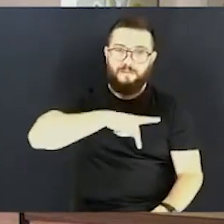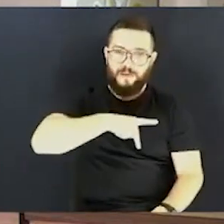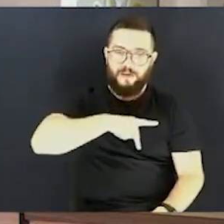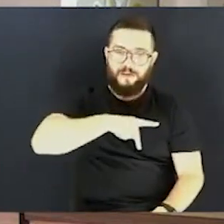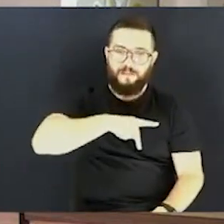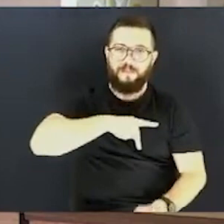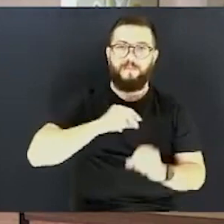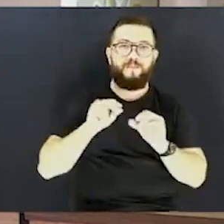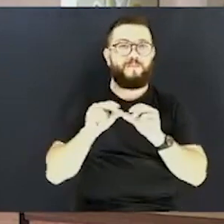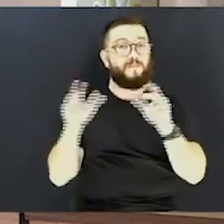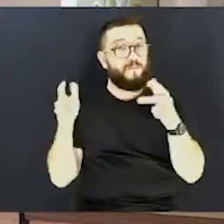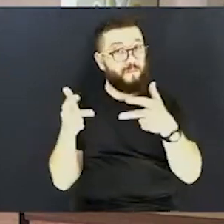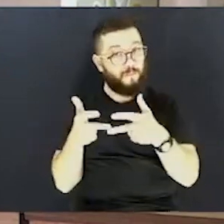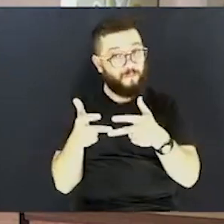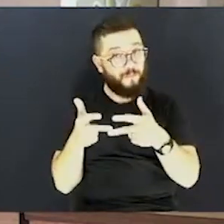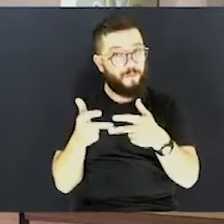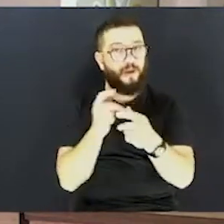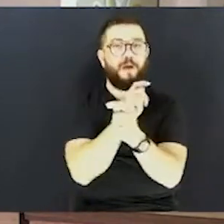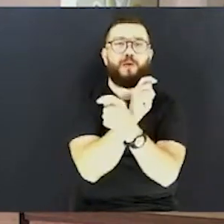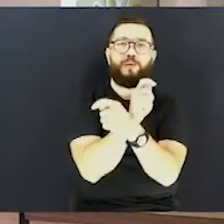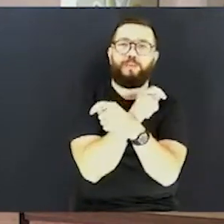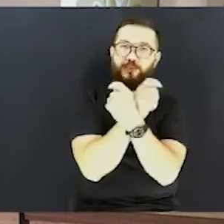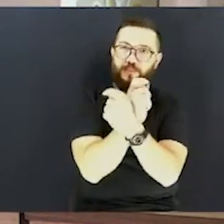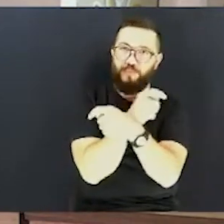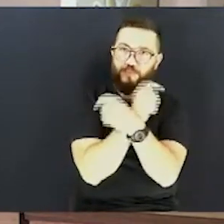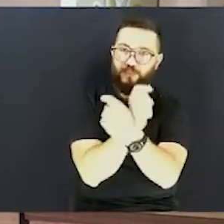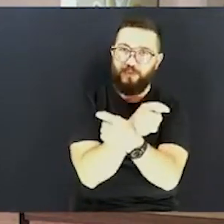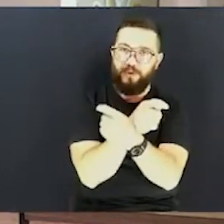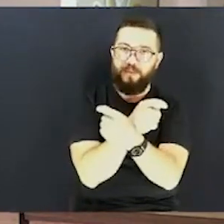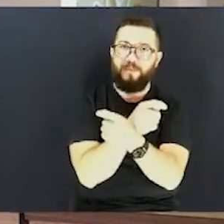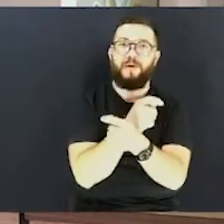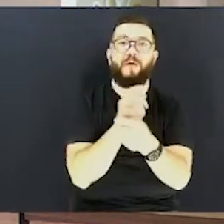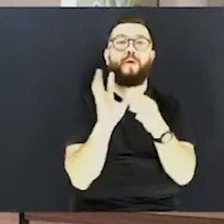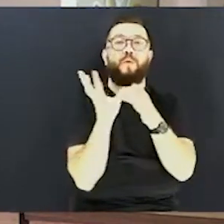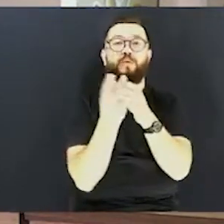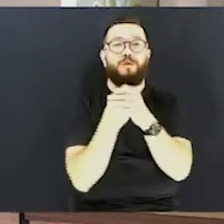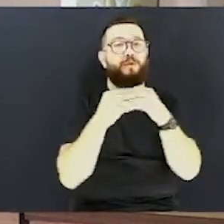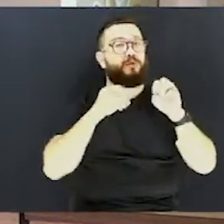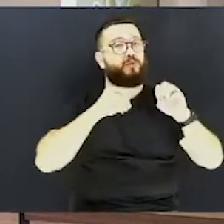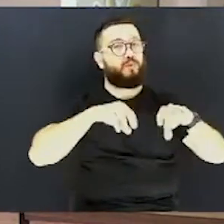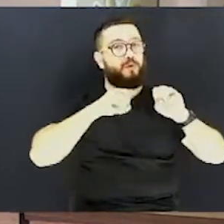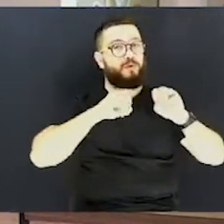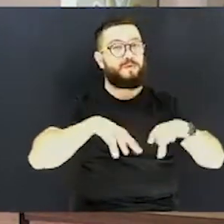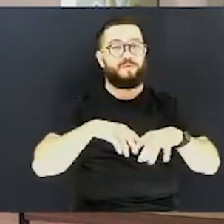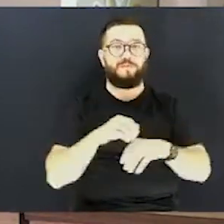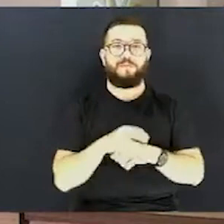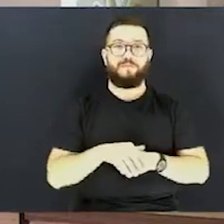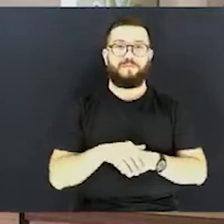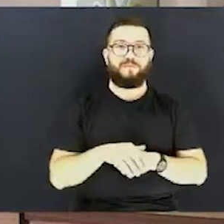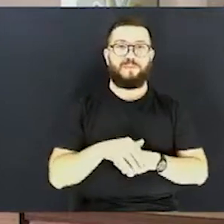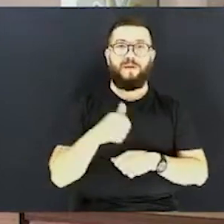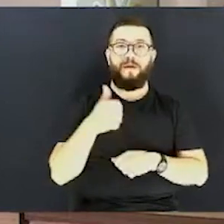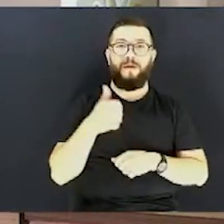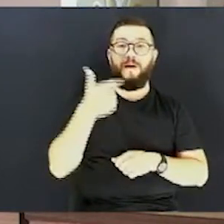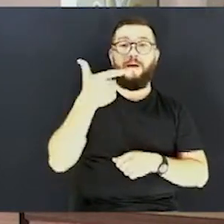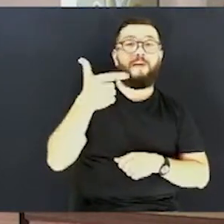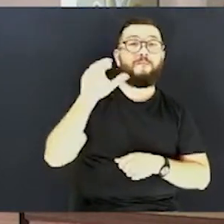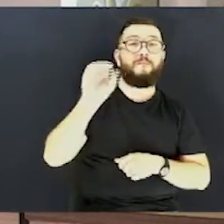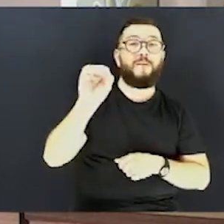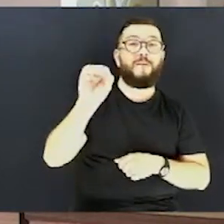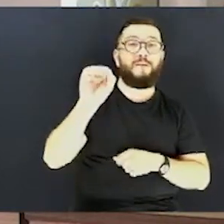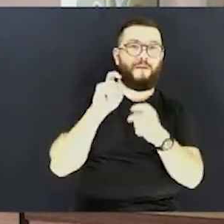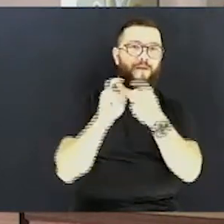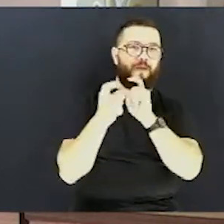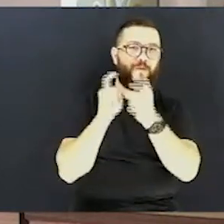e também do Conselho Municipal de Educação. Segundo o que nos foi passado, foram cerca de 20 reuniões para chegar no